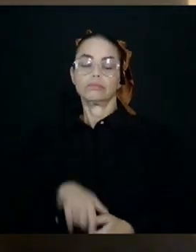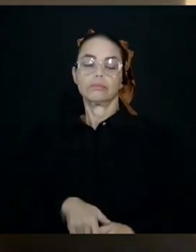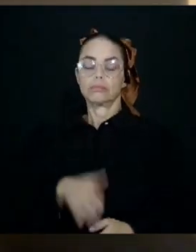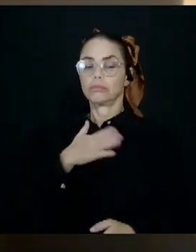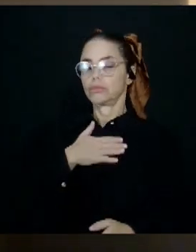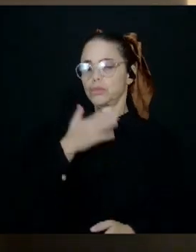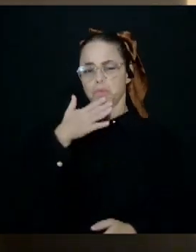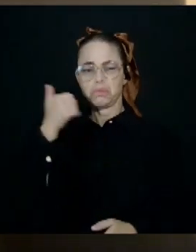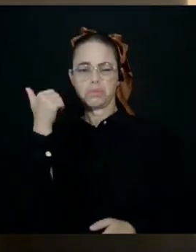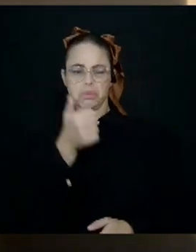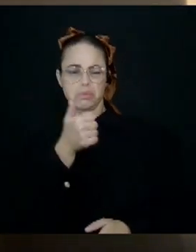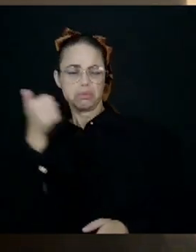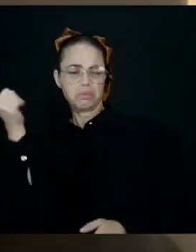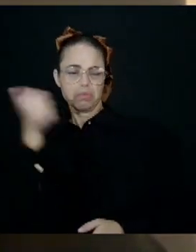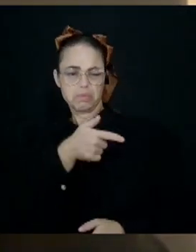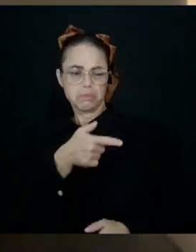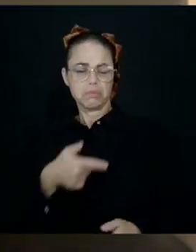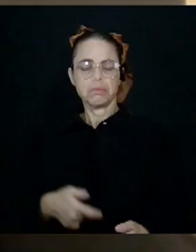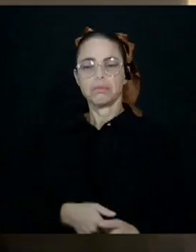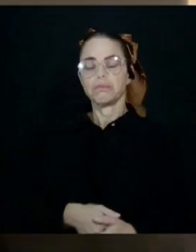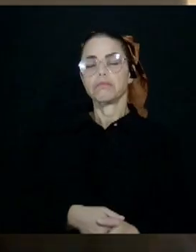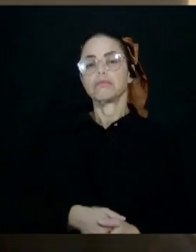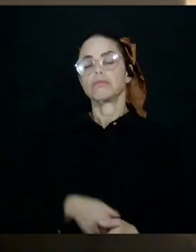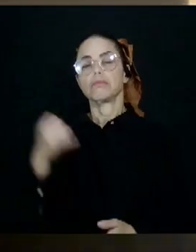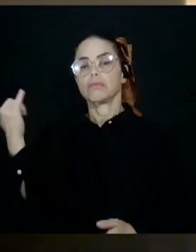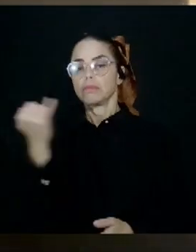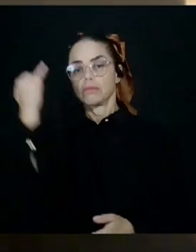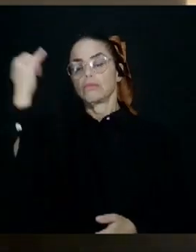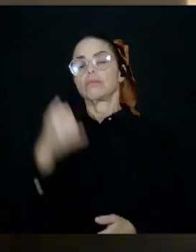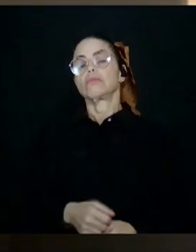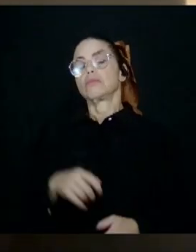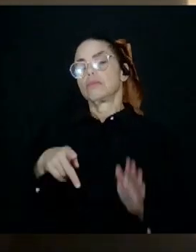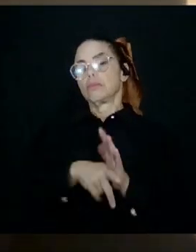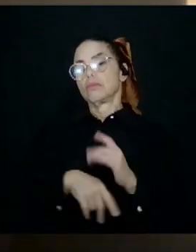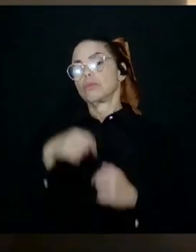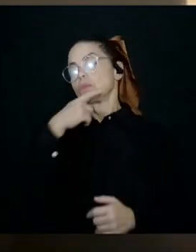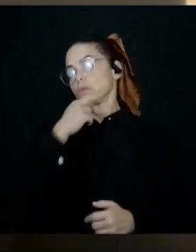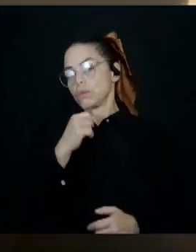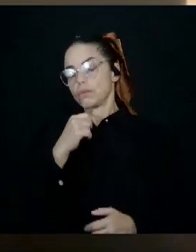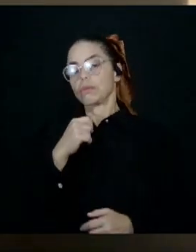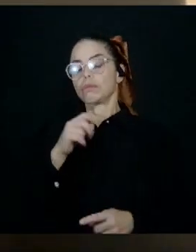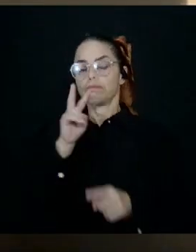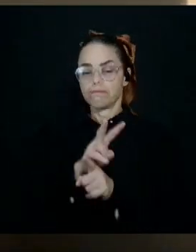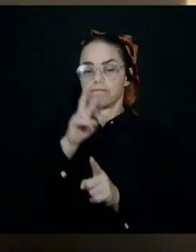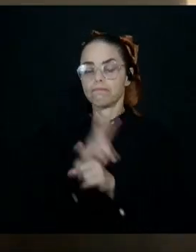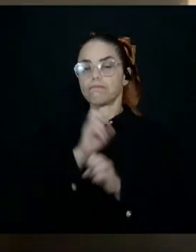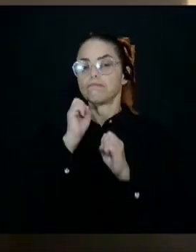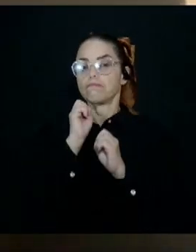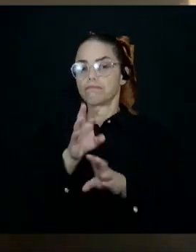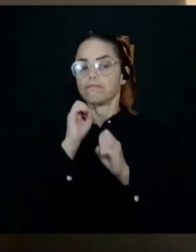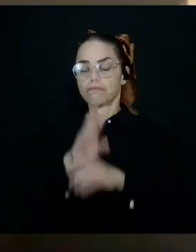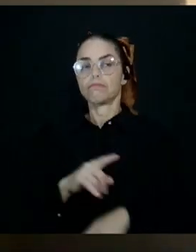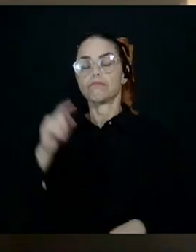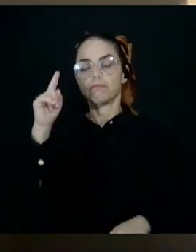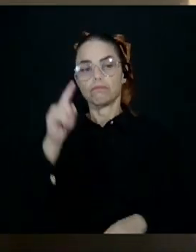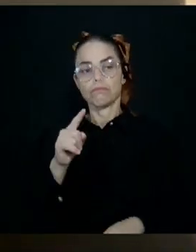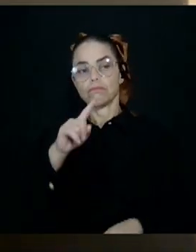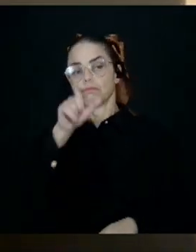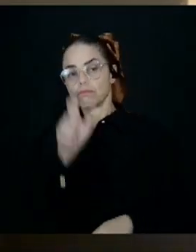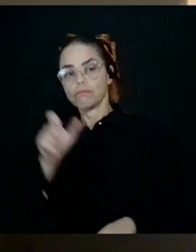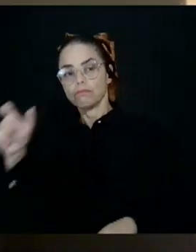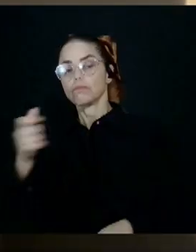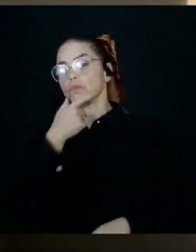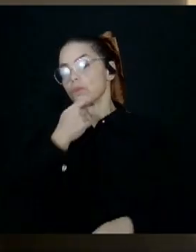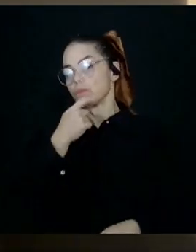que os próprios homens, como eu disse, protejam e ensinem os outros homens a como tratar uma mulher, e principalmente